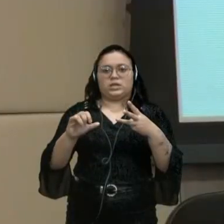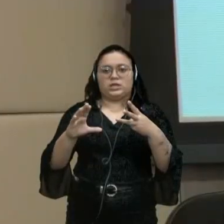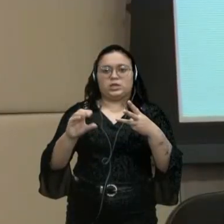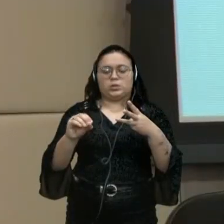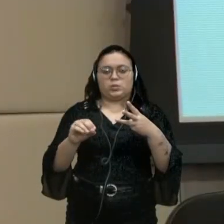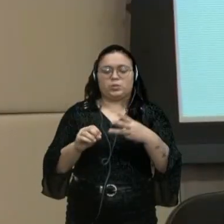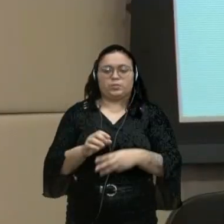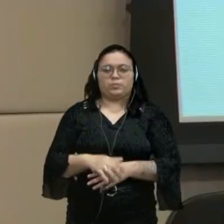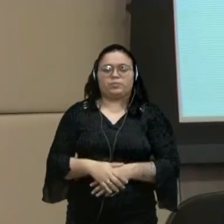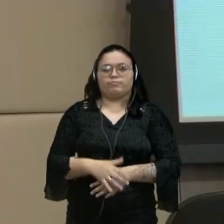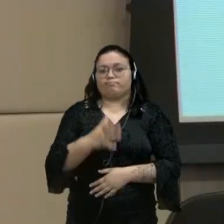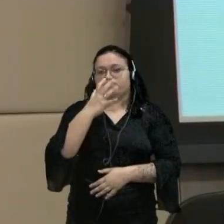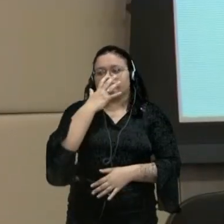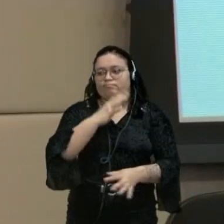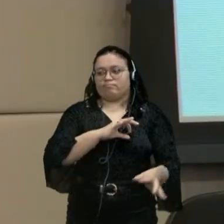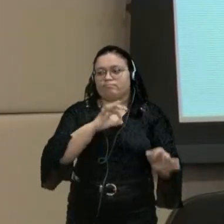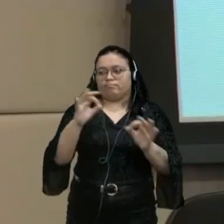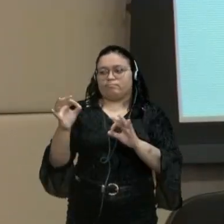pitch.